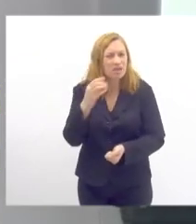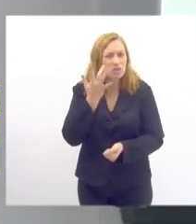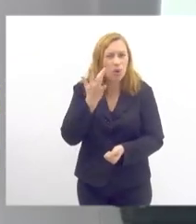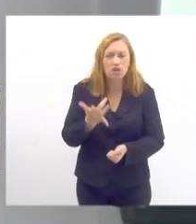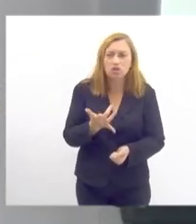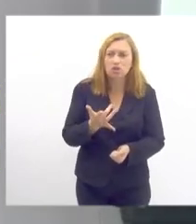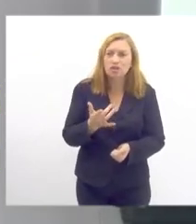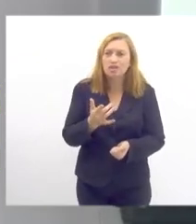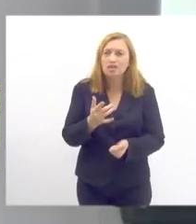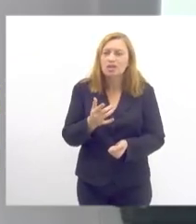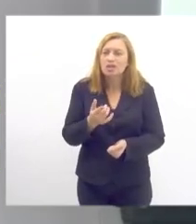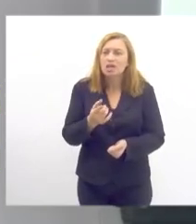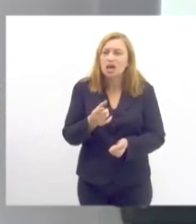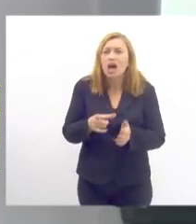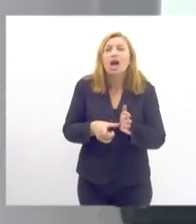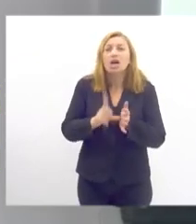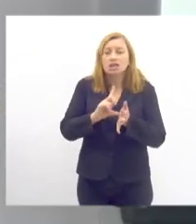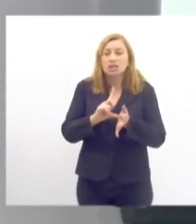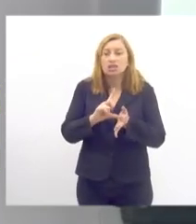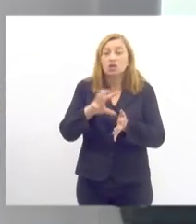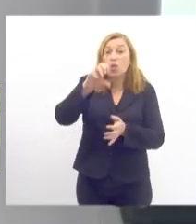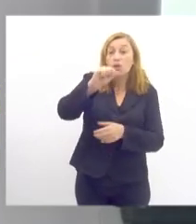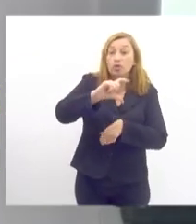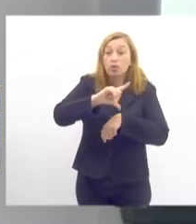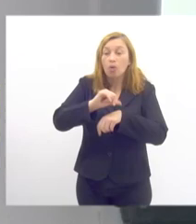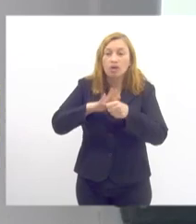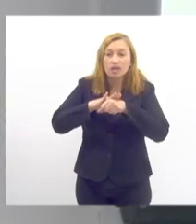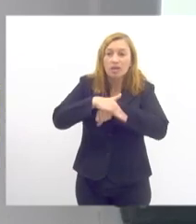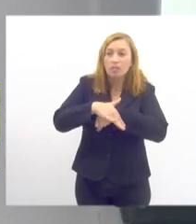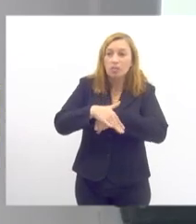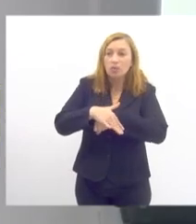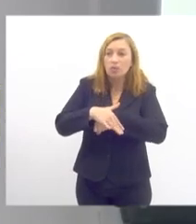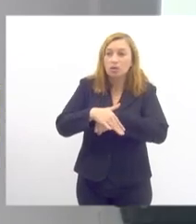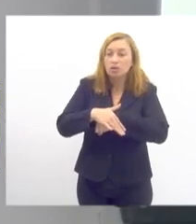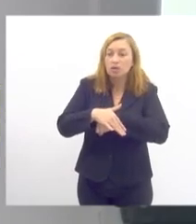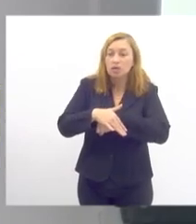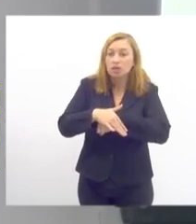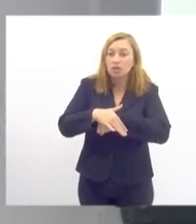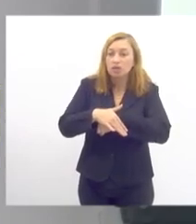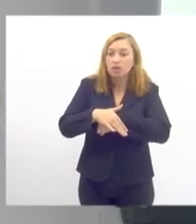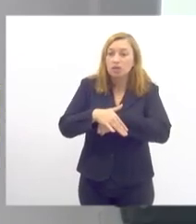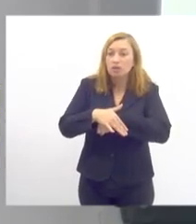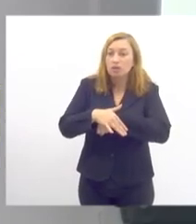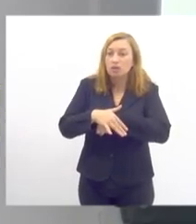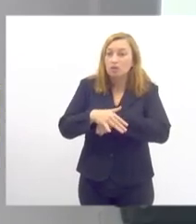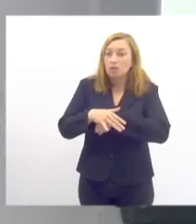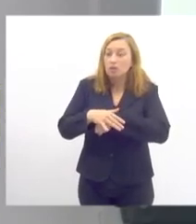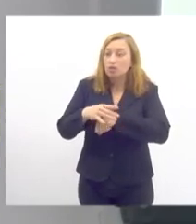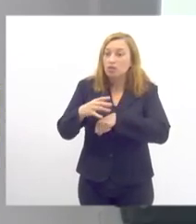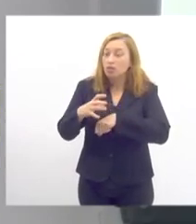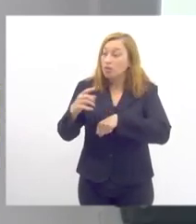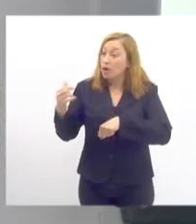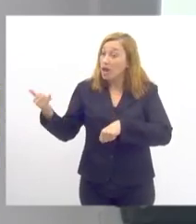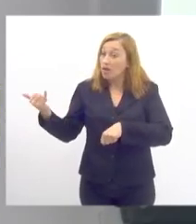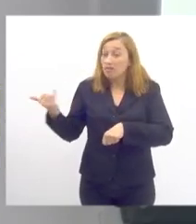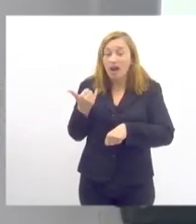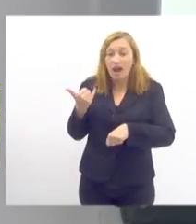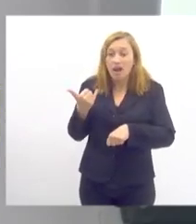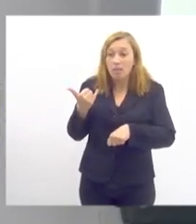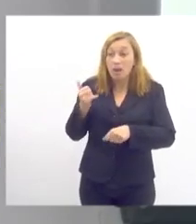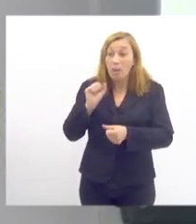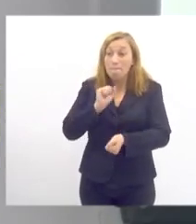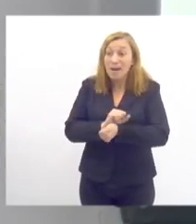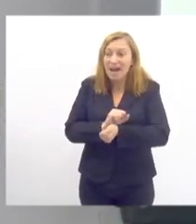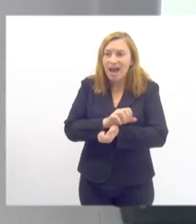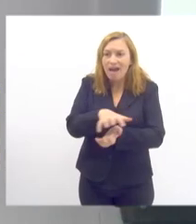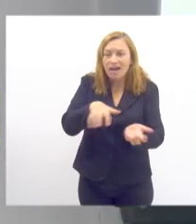Na véspera, 8 horas da noite, eu fui intimado para suspender o ato. E hoje, novamente, a